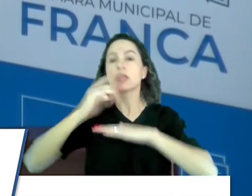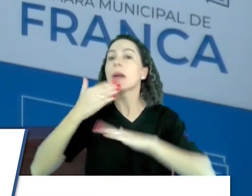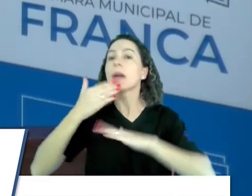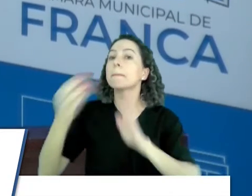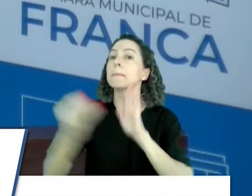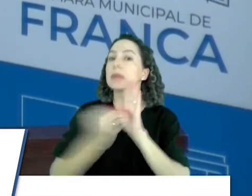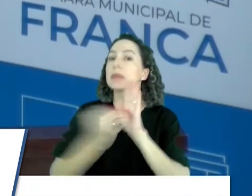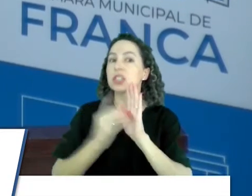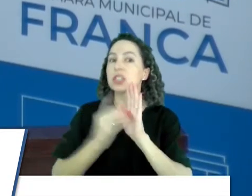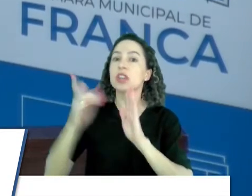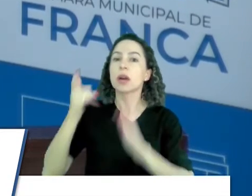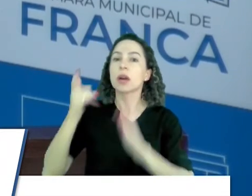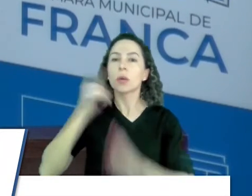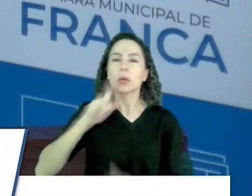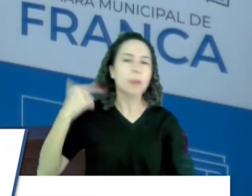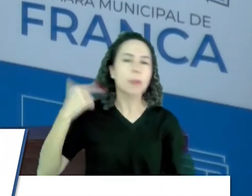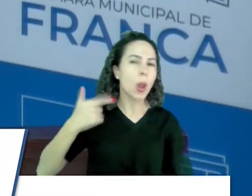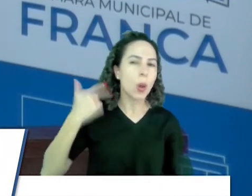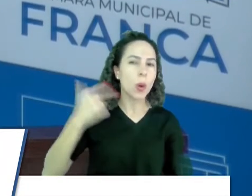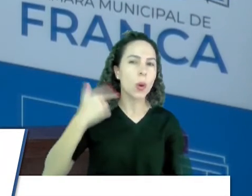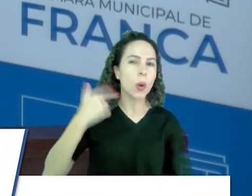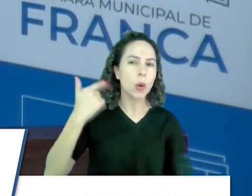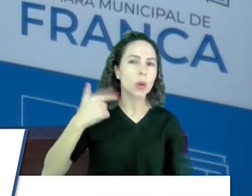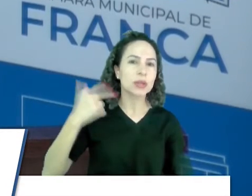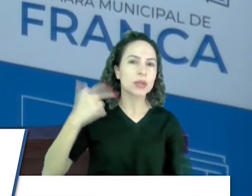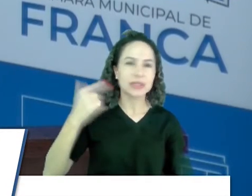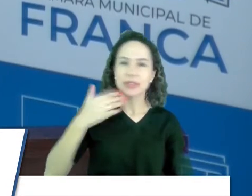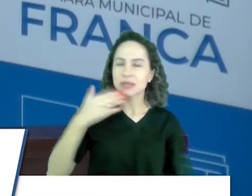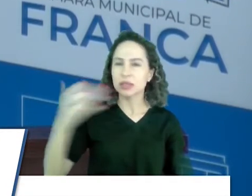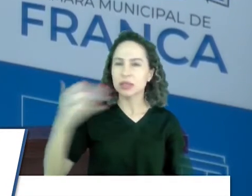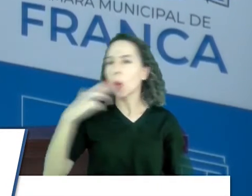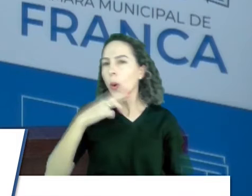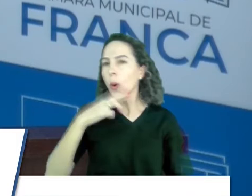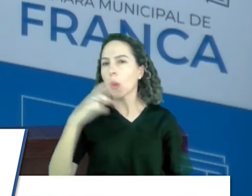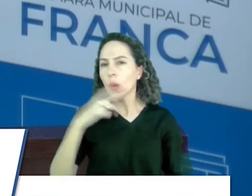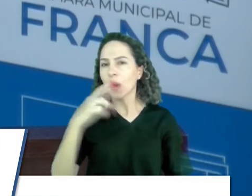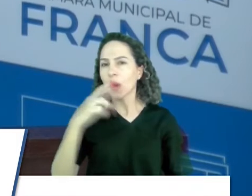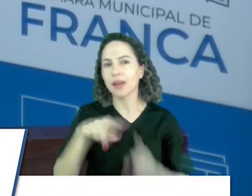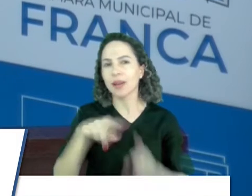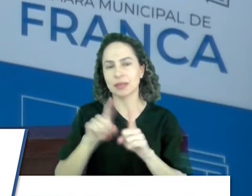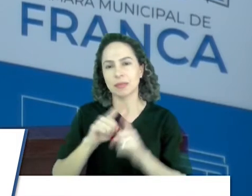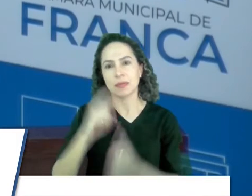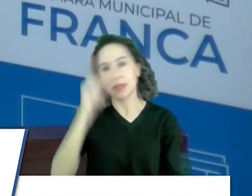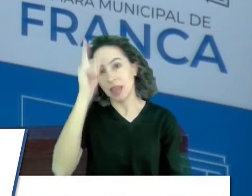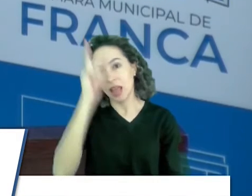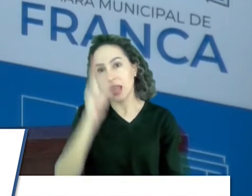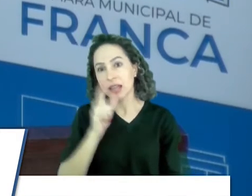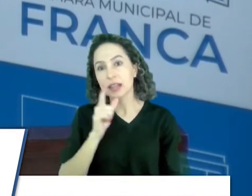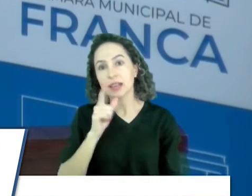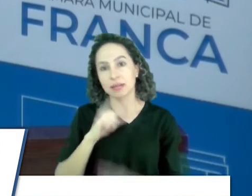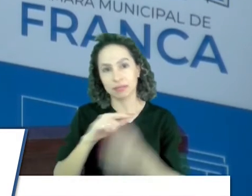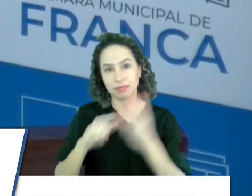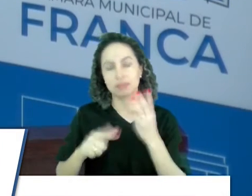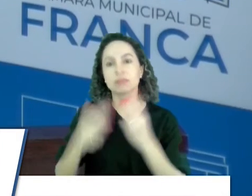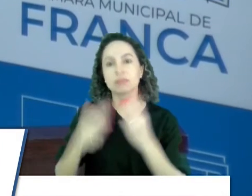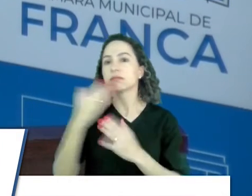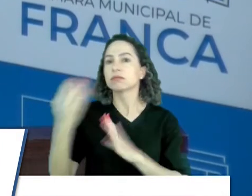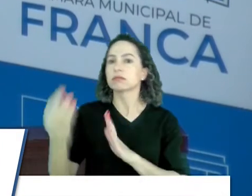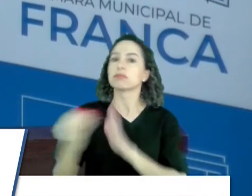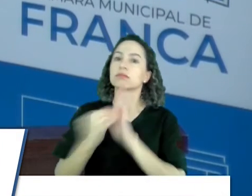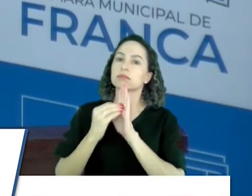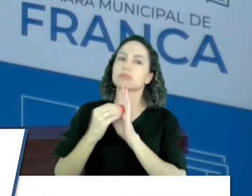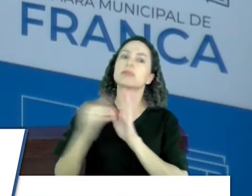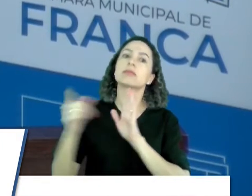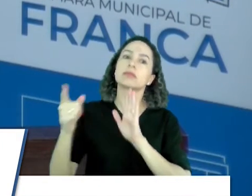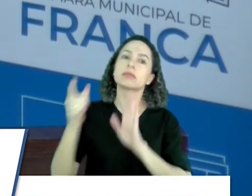da Lurdinha Granzotti, do Ronaldo Carvalho e da Lindsay Cardoso. E teve,